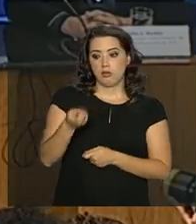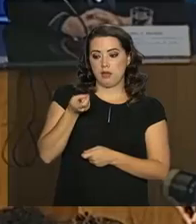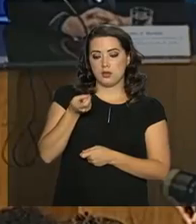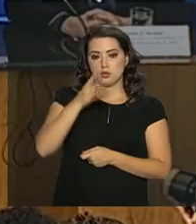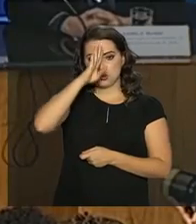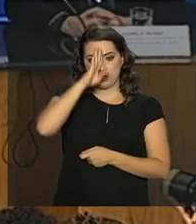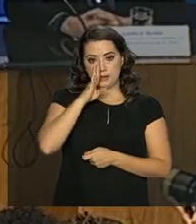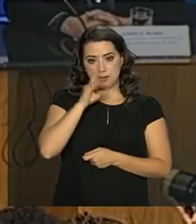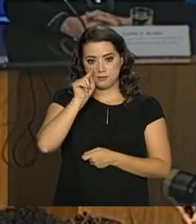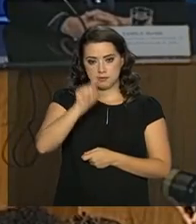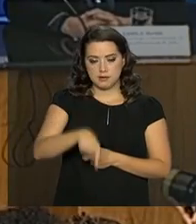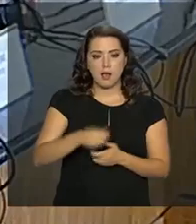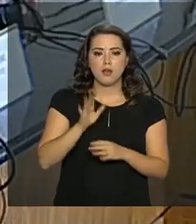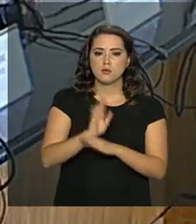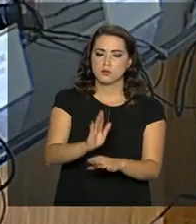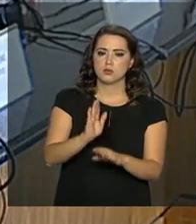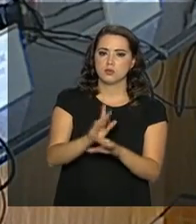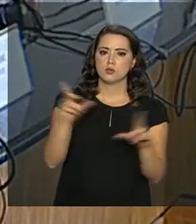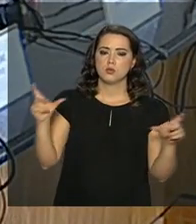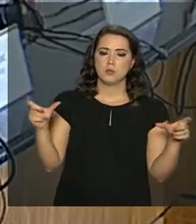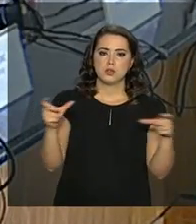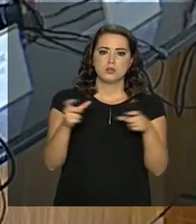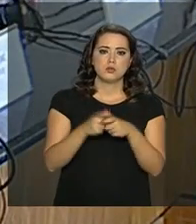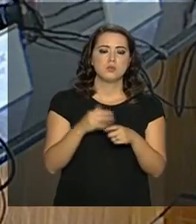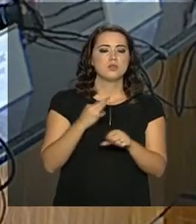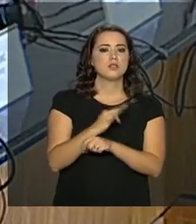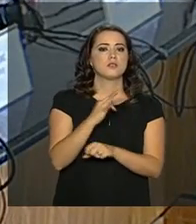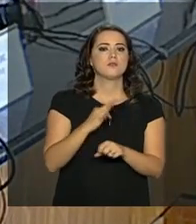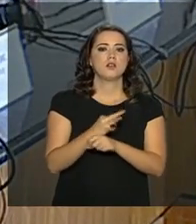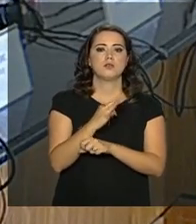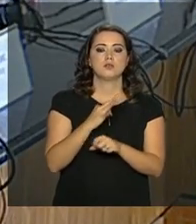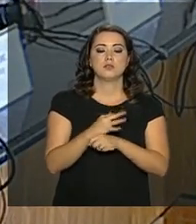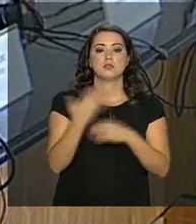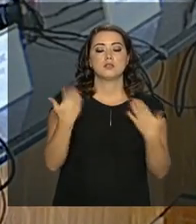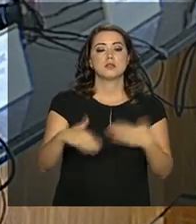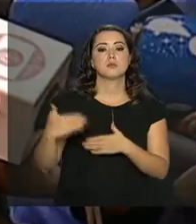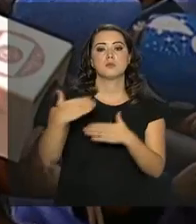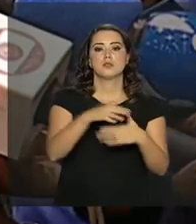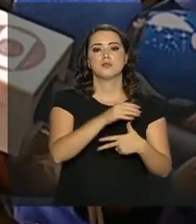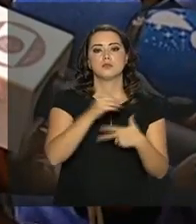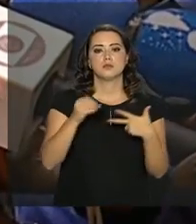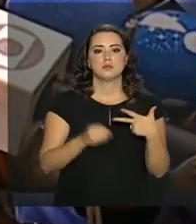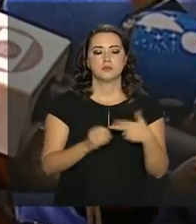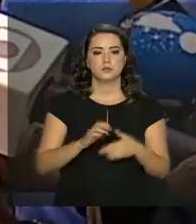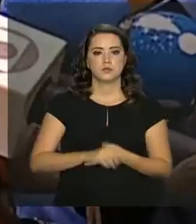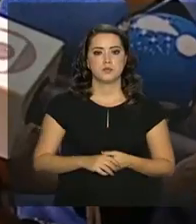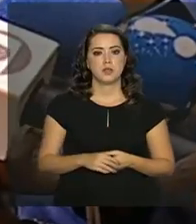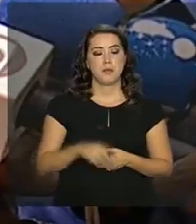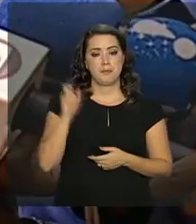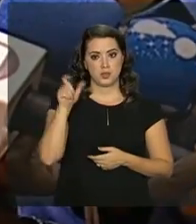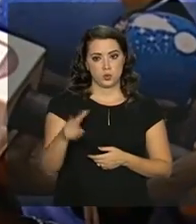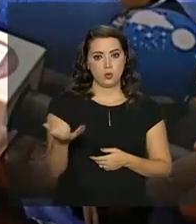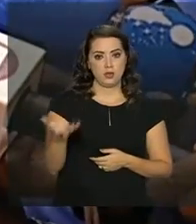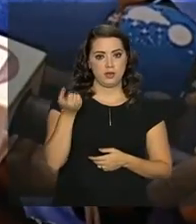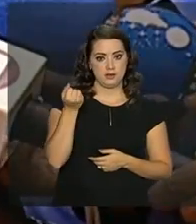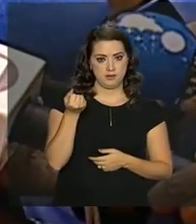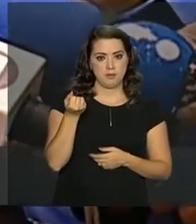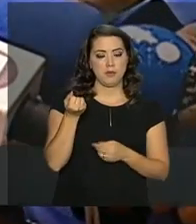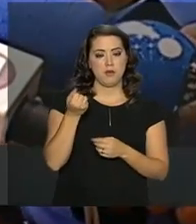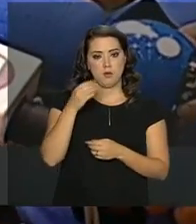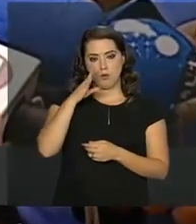pode ter contribuído para a redução das ausências nas provas do enem a quem foi dada a isenção esse ano e não